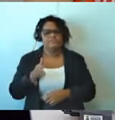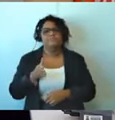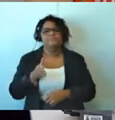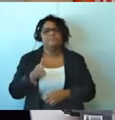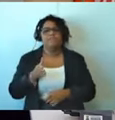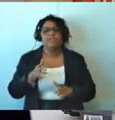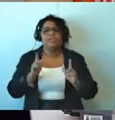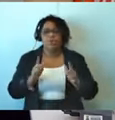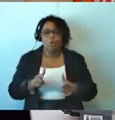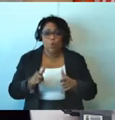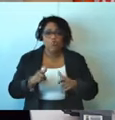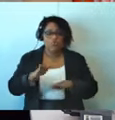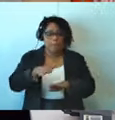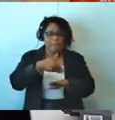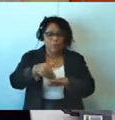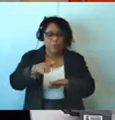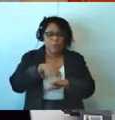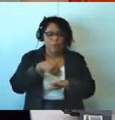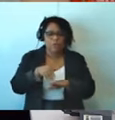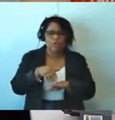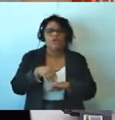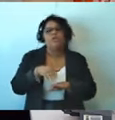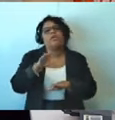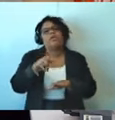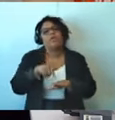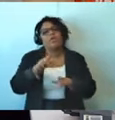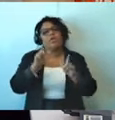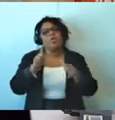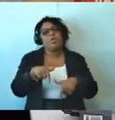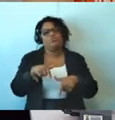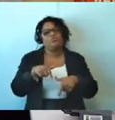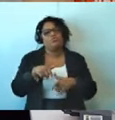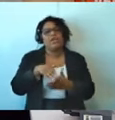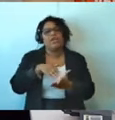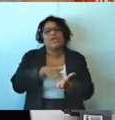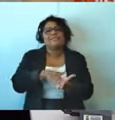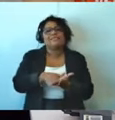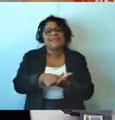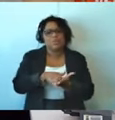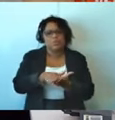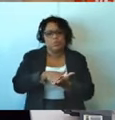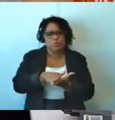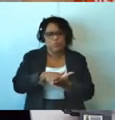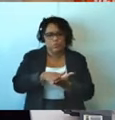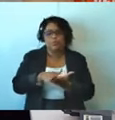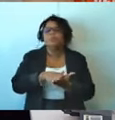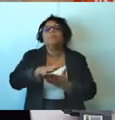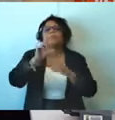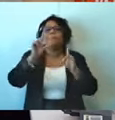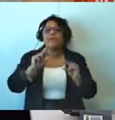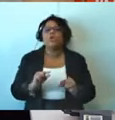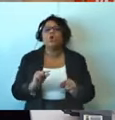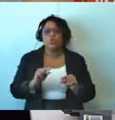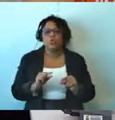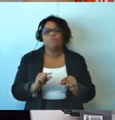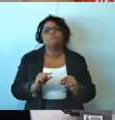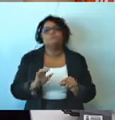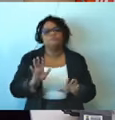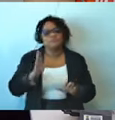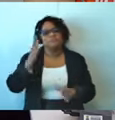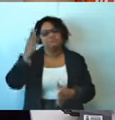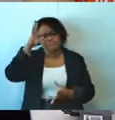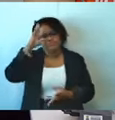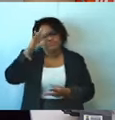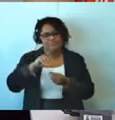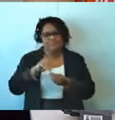pintura é lugar onde que reduz atrito, então todo motociclista que já trafegou na estrada já tem essa maldade. Os novatos às vezes não